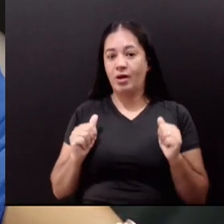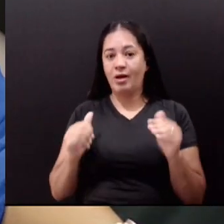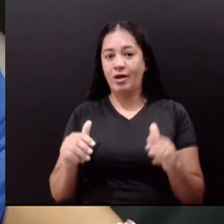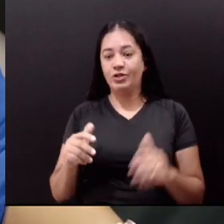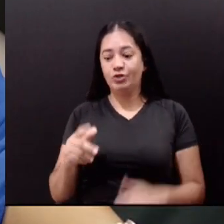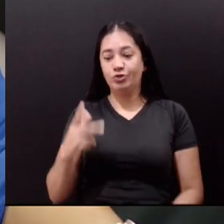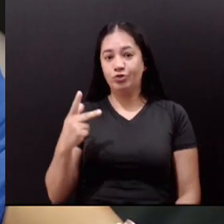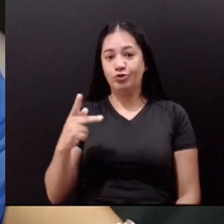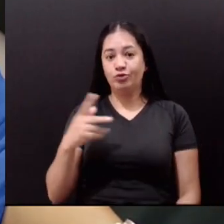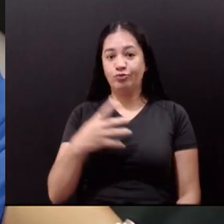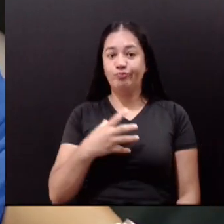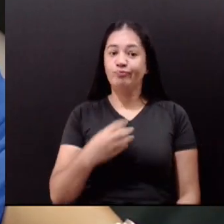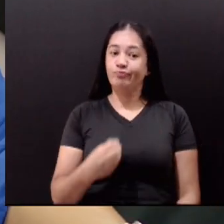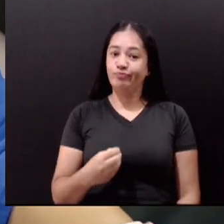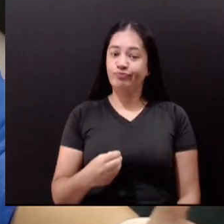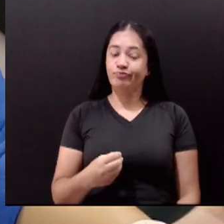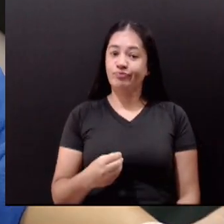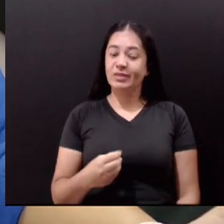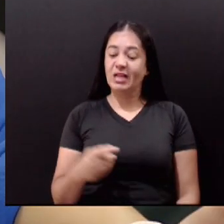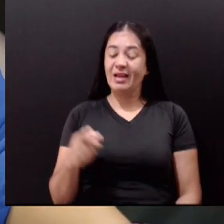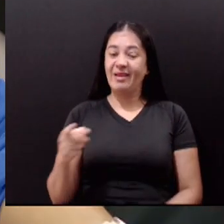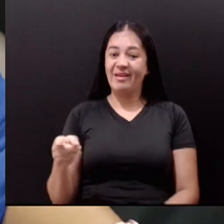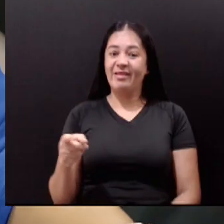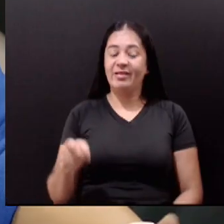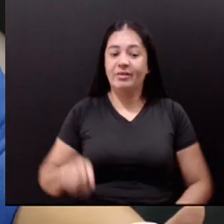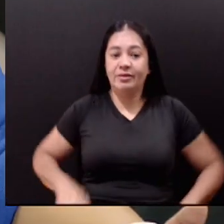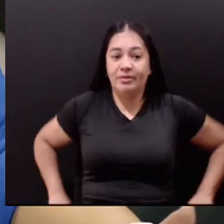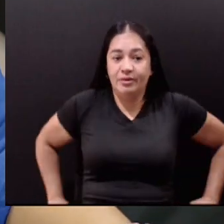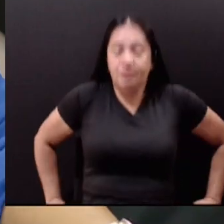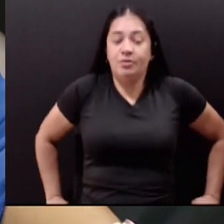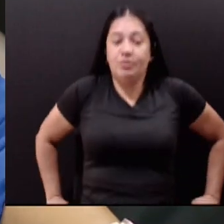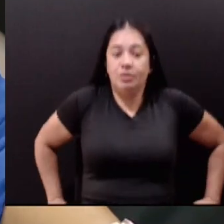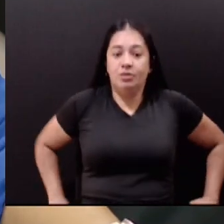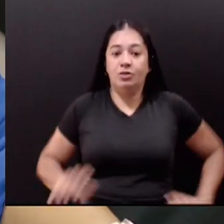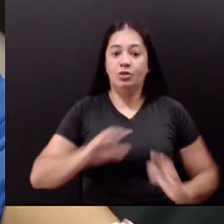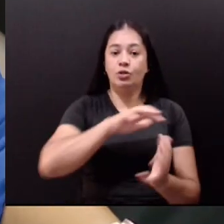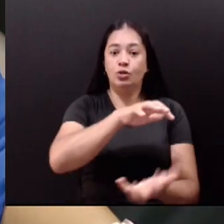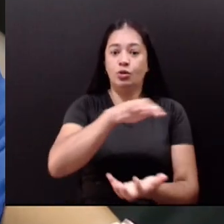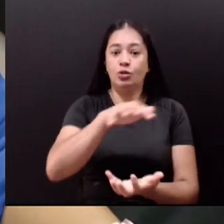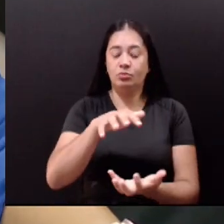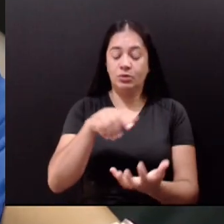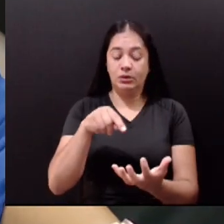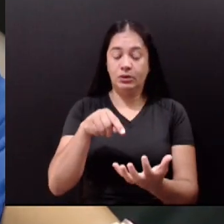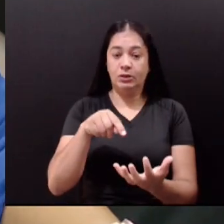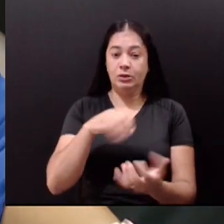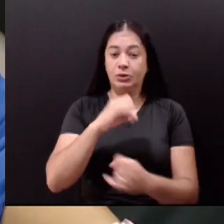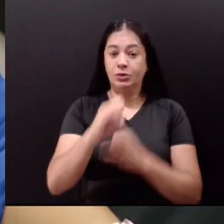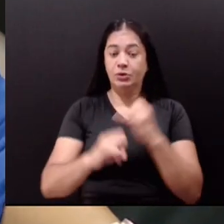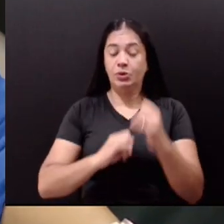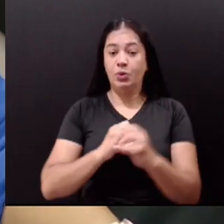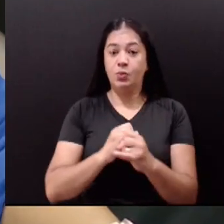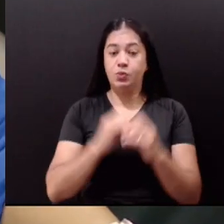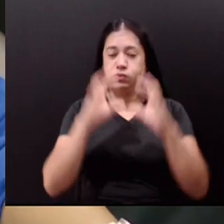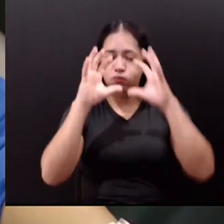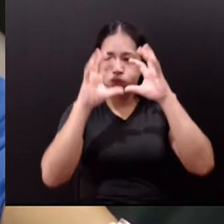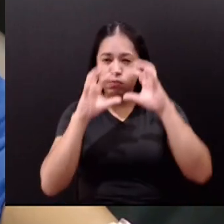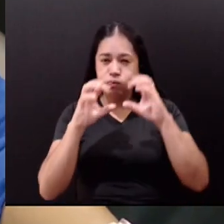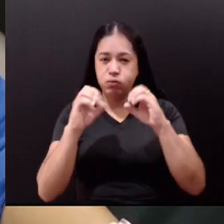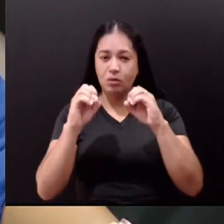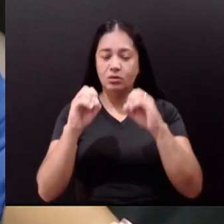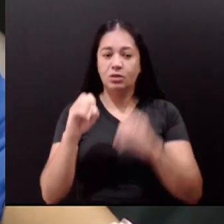está mergulhado, né, nesse mundo obscuro da internet. Nós estamos aqui com a nossa